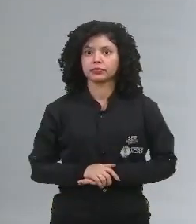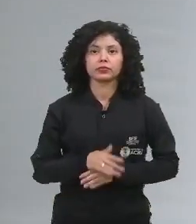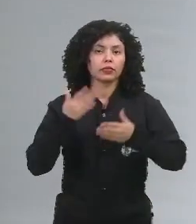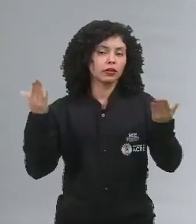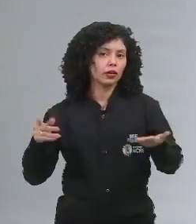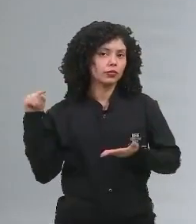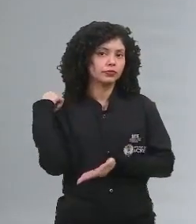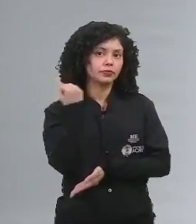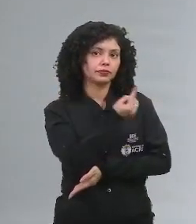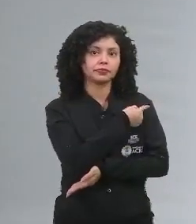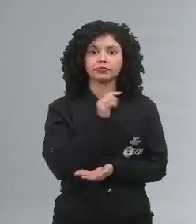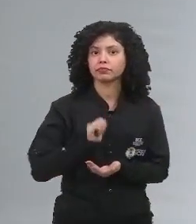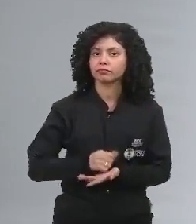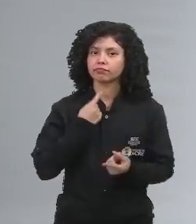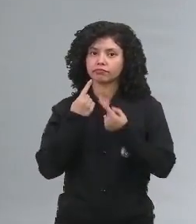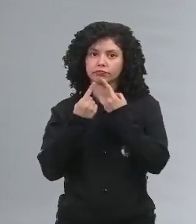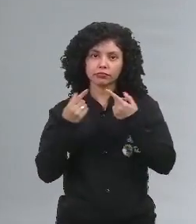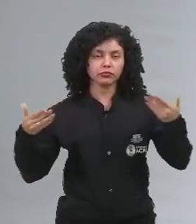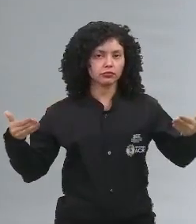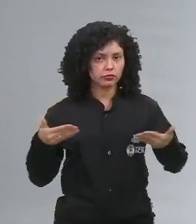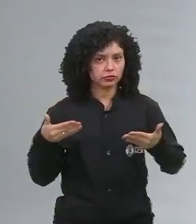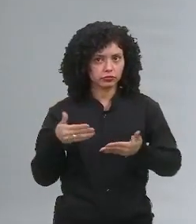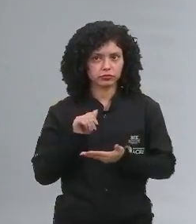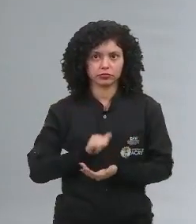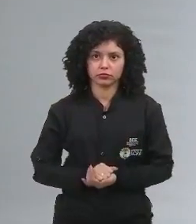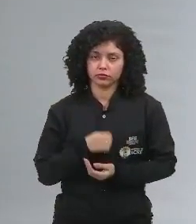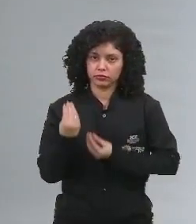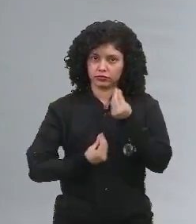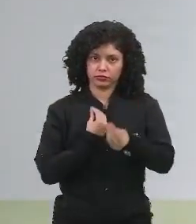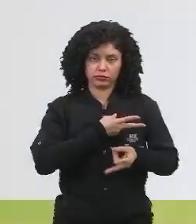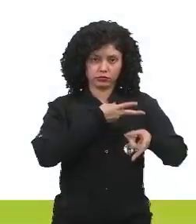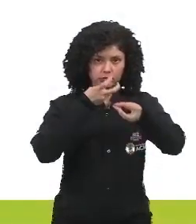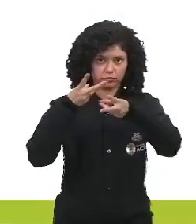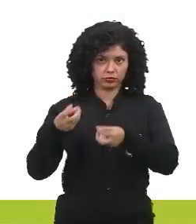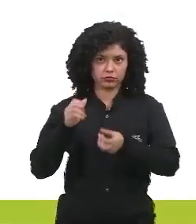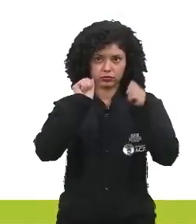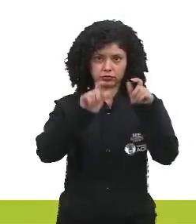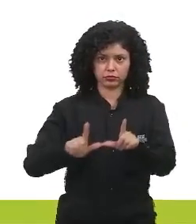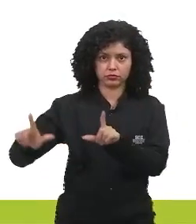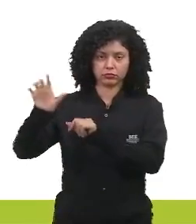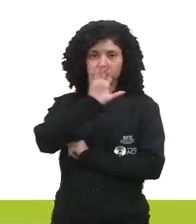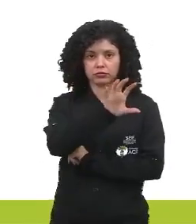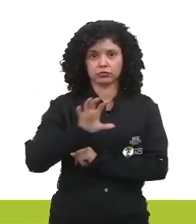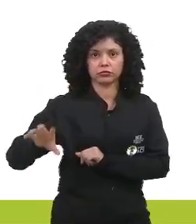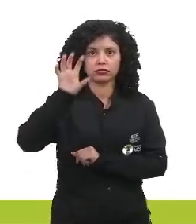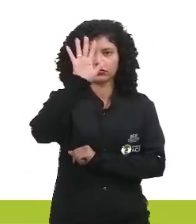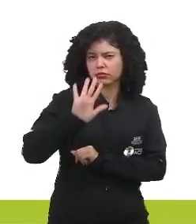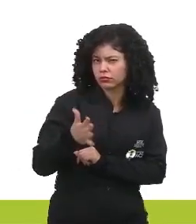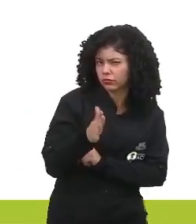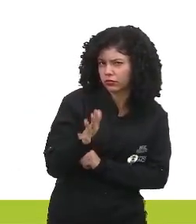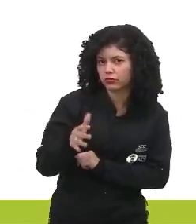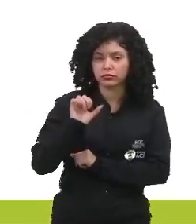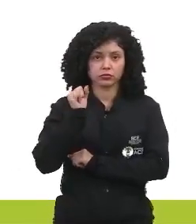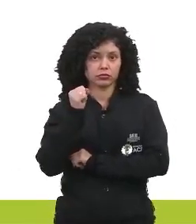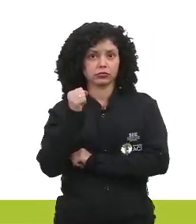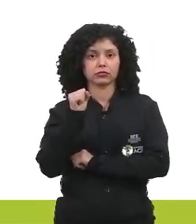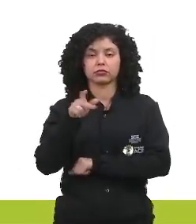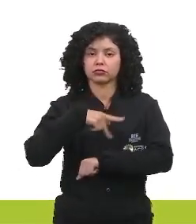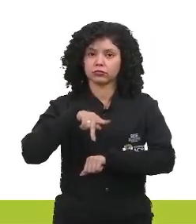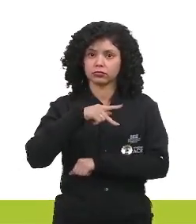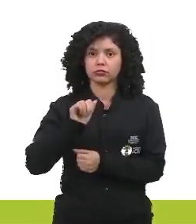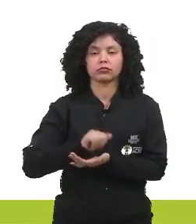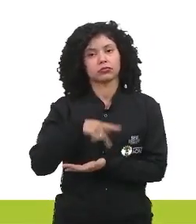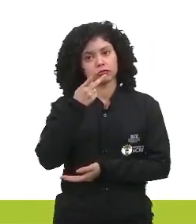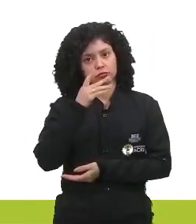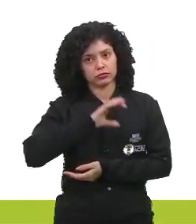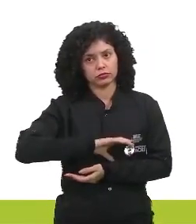é isso que nós vamos discutir na aula de hoje. Como vocês observaram aí no mapa, nós temos aproximadamente uns 8 países que falam a